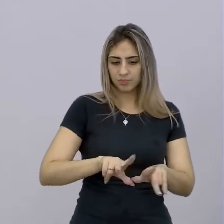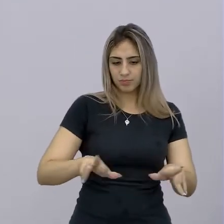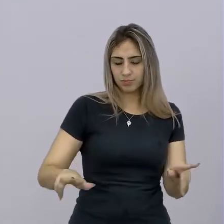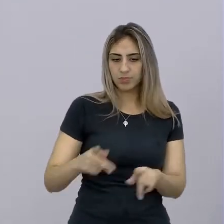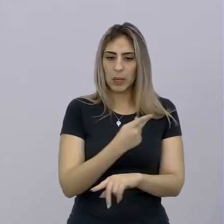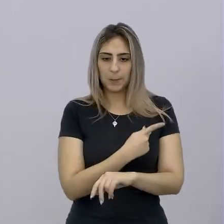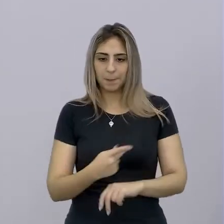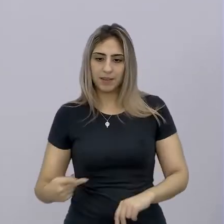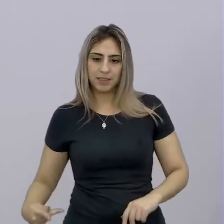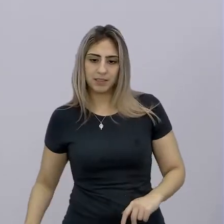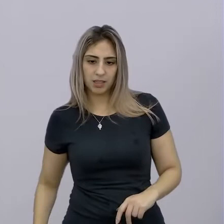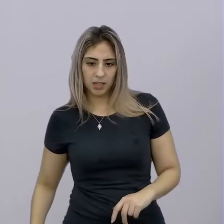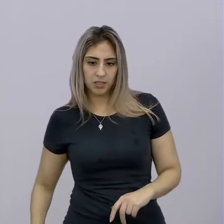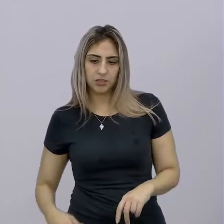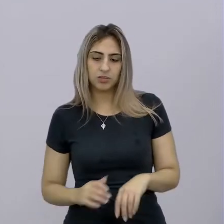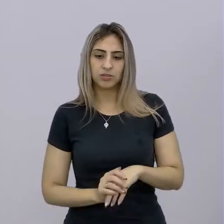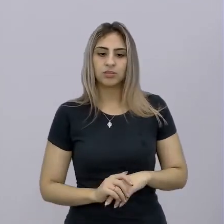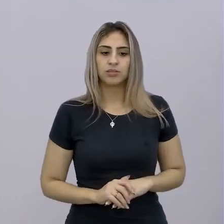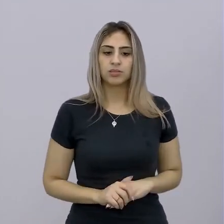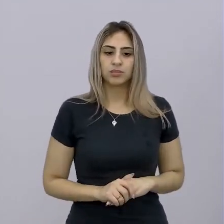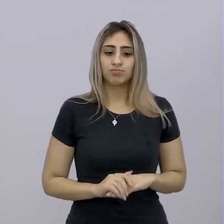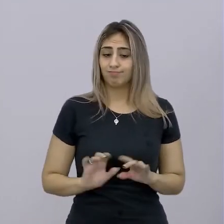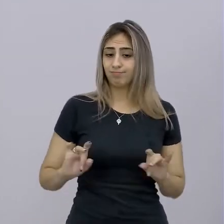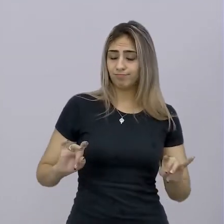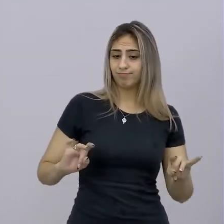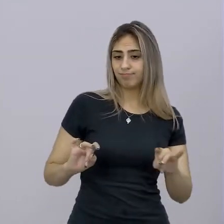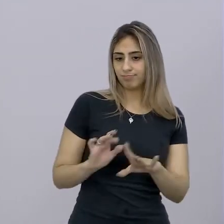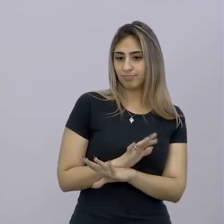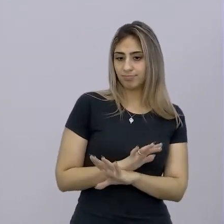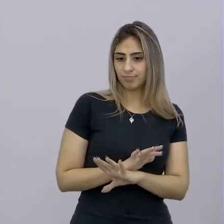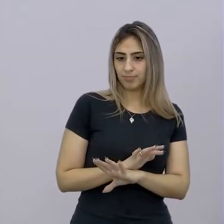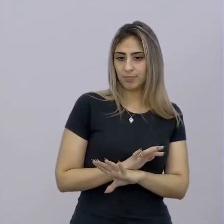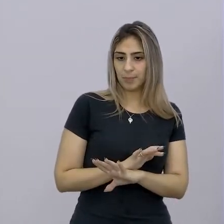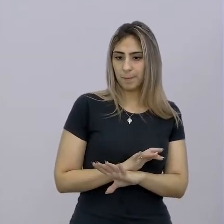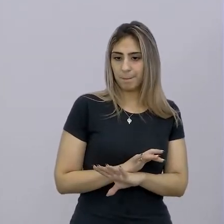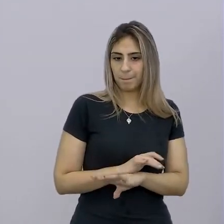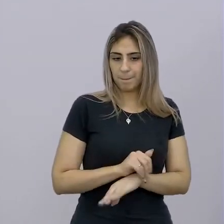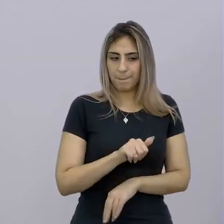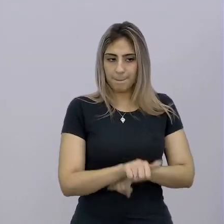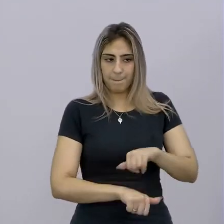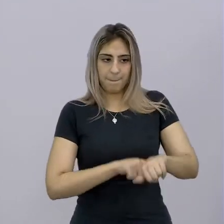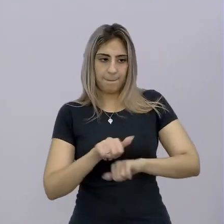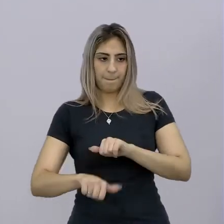ao presidente, então isso acaba